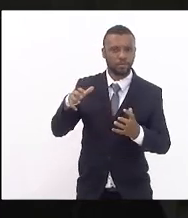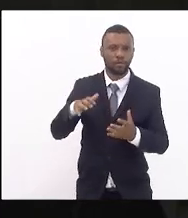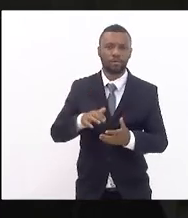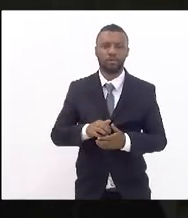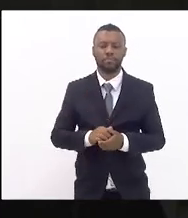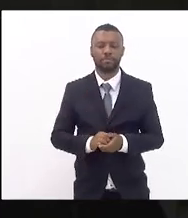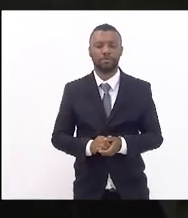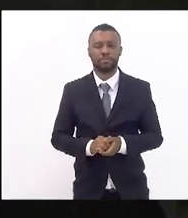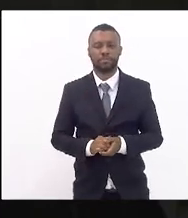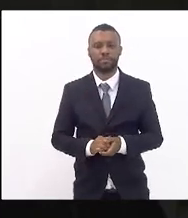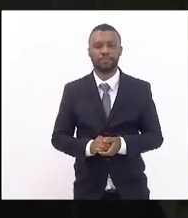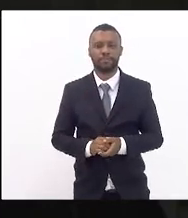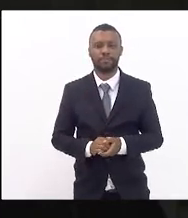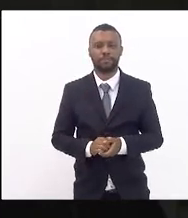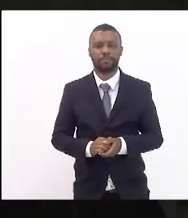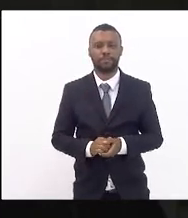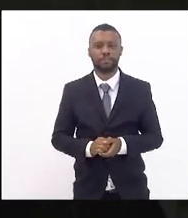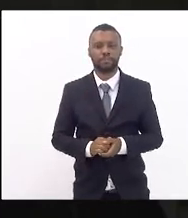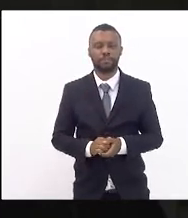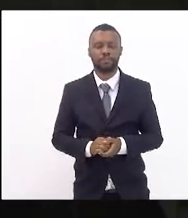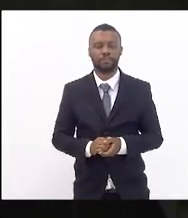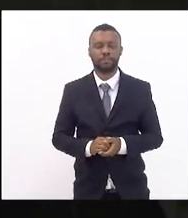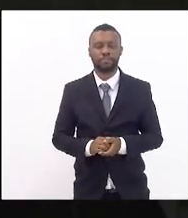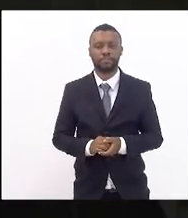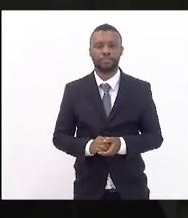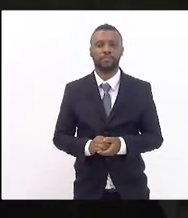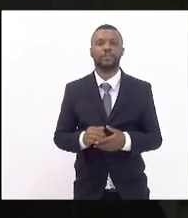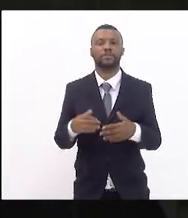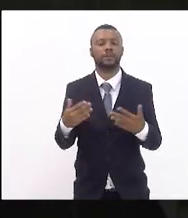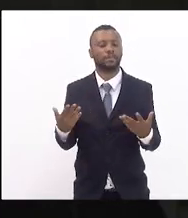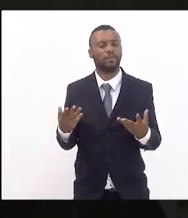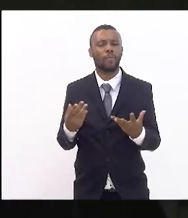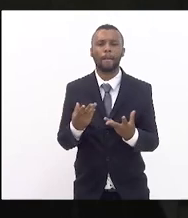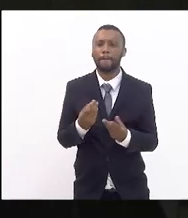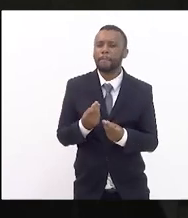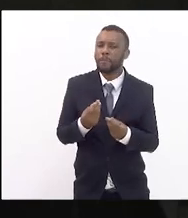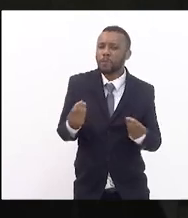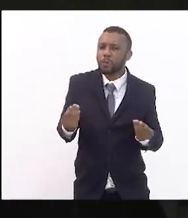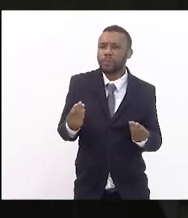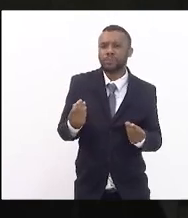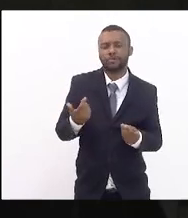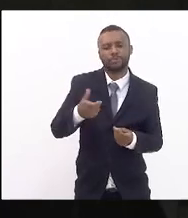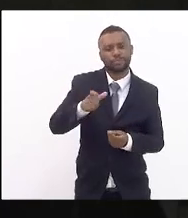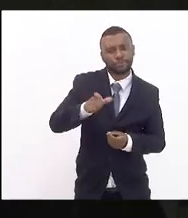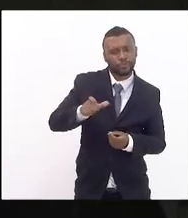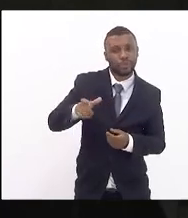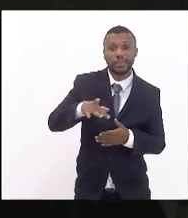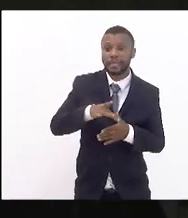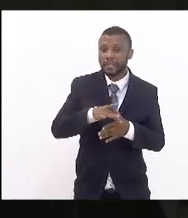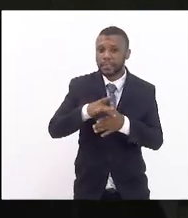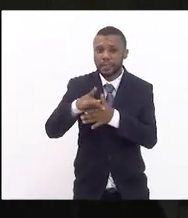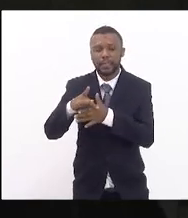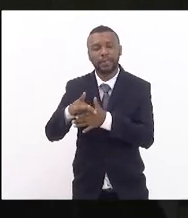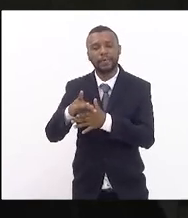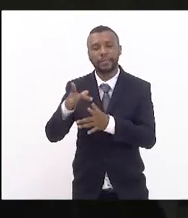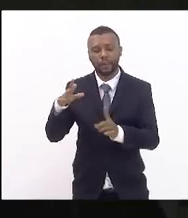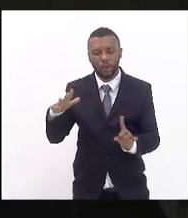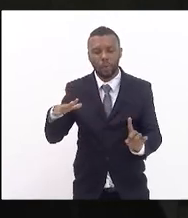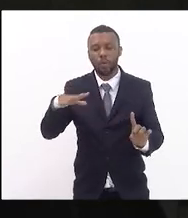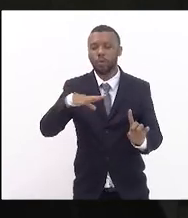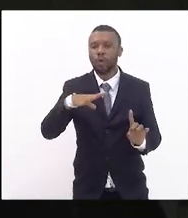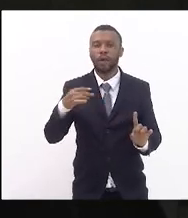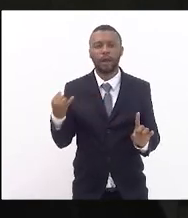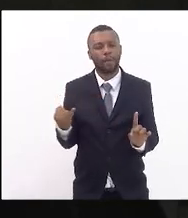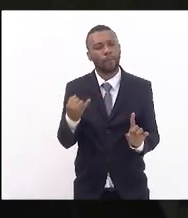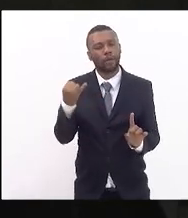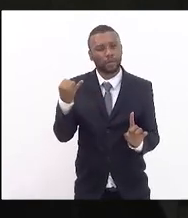E muitos lideranças importantes do nosso